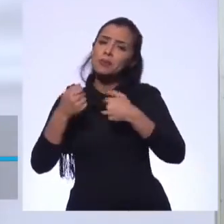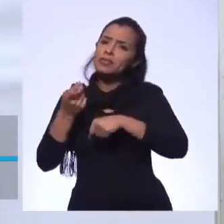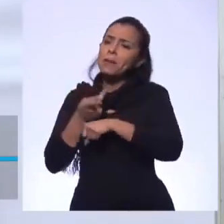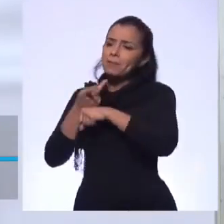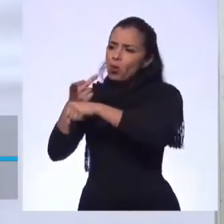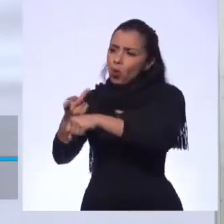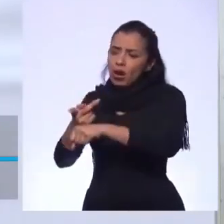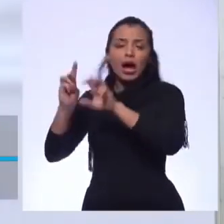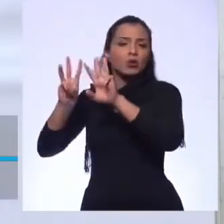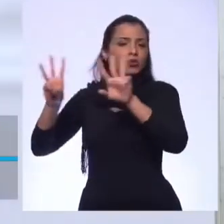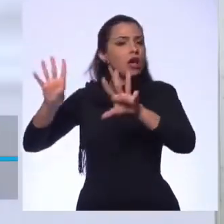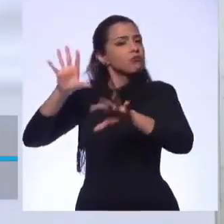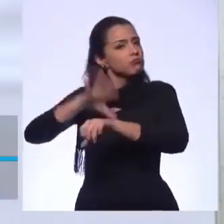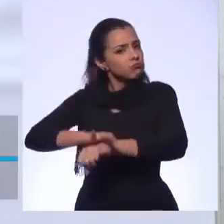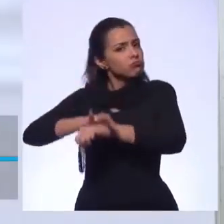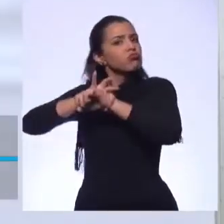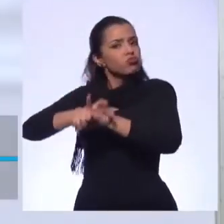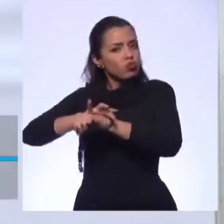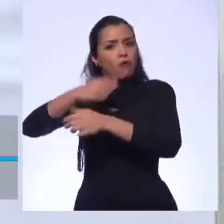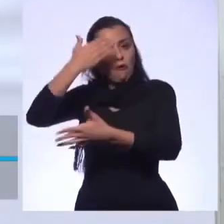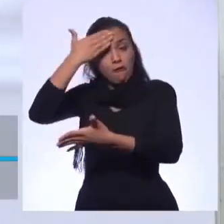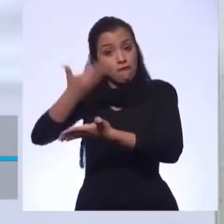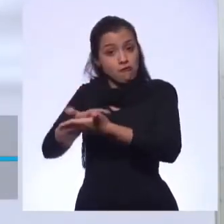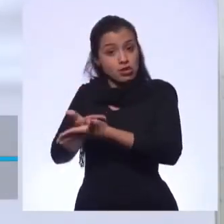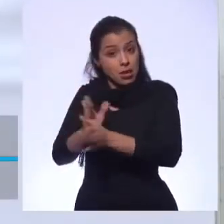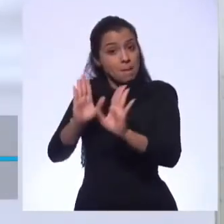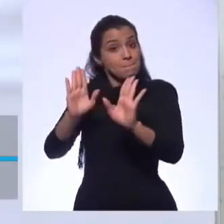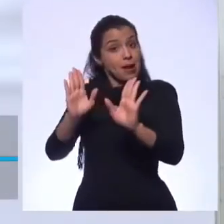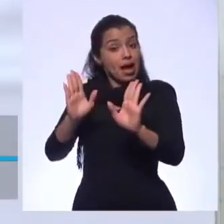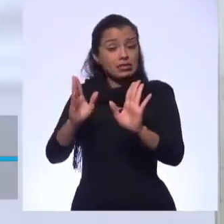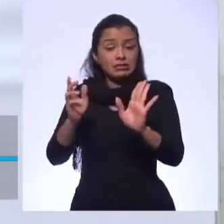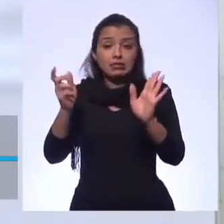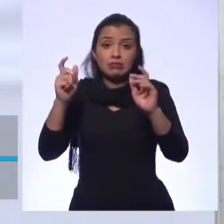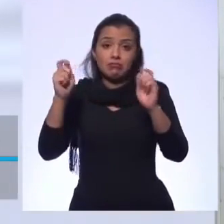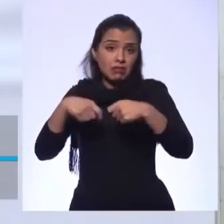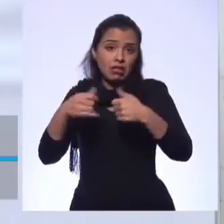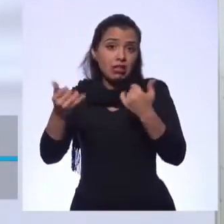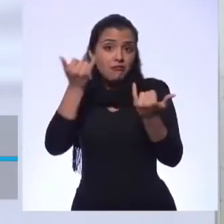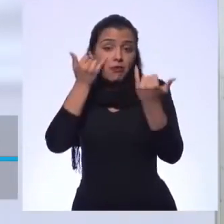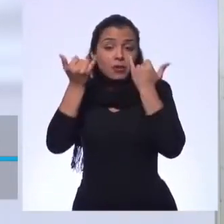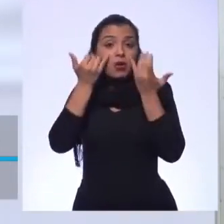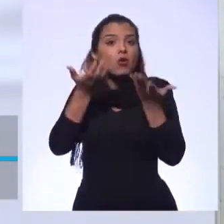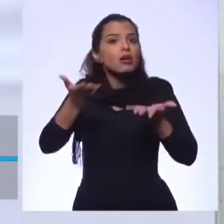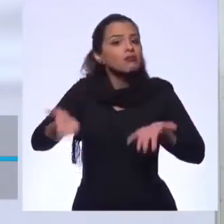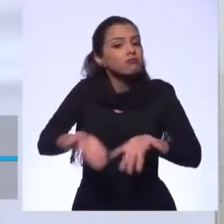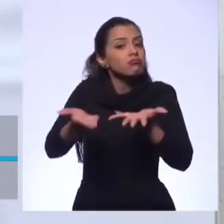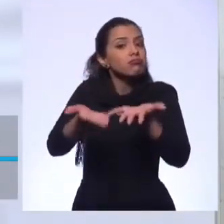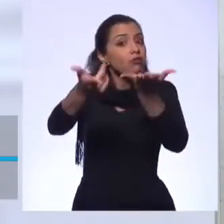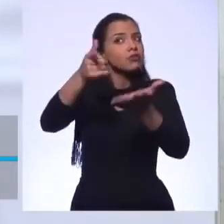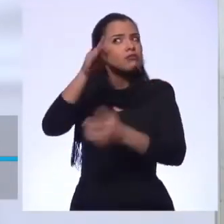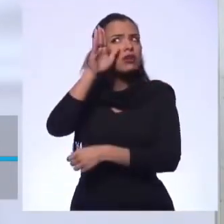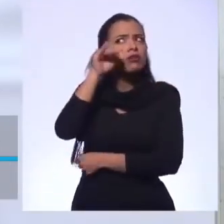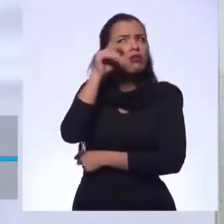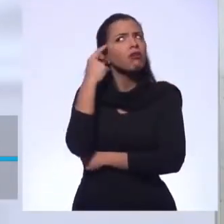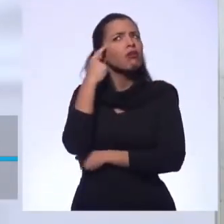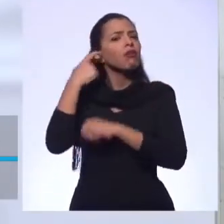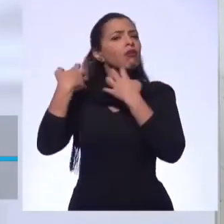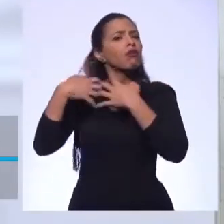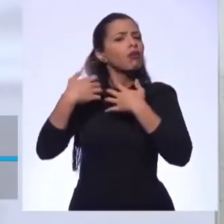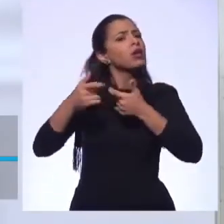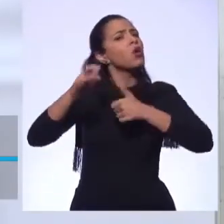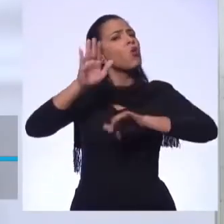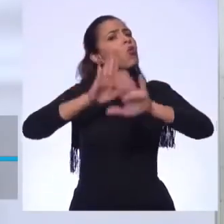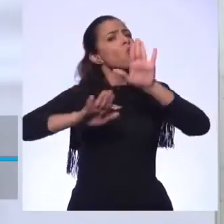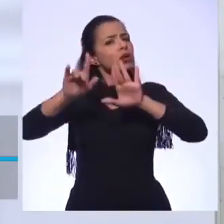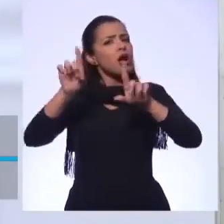um site de confiança e tal, mas vocês conseguem muito mais informação. A ideia é só estimular a curiosidade. Né? Inclusive, tome cuidado, porque às